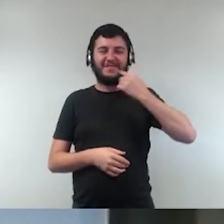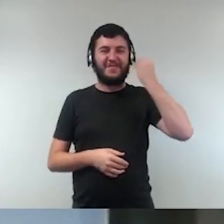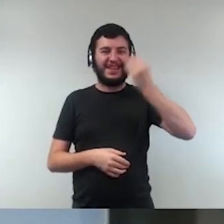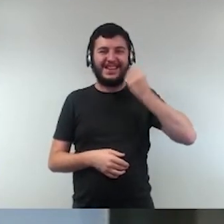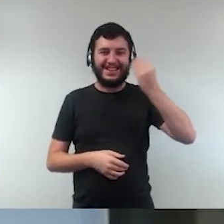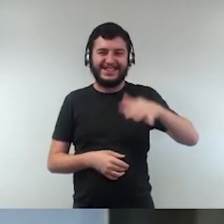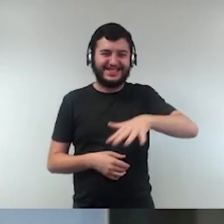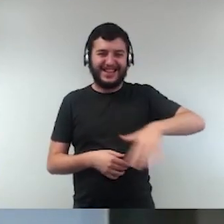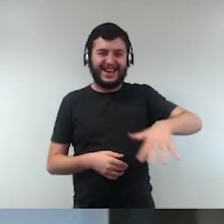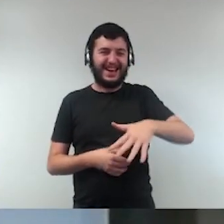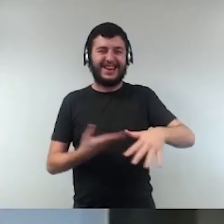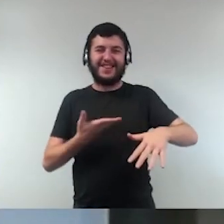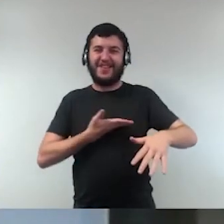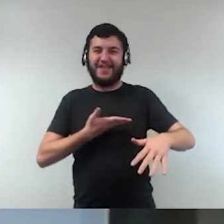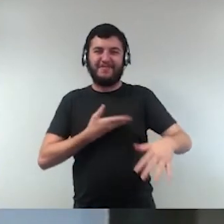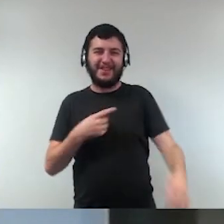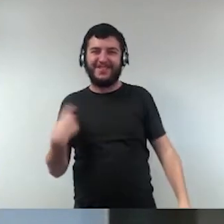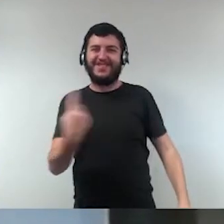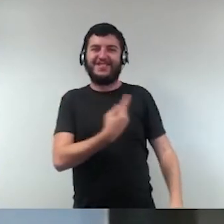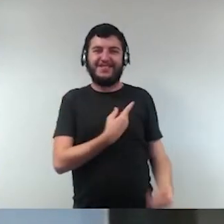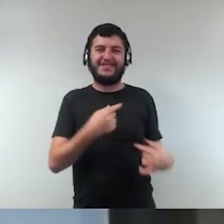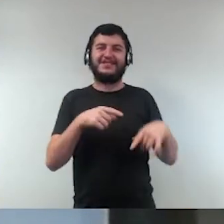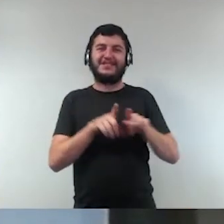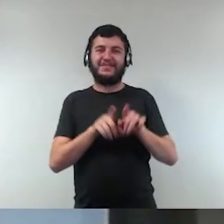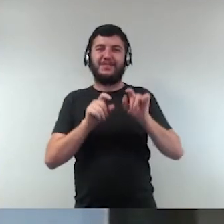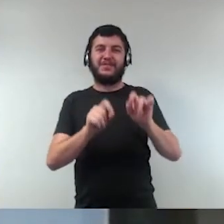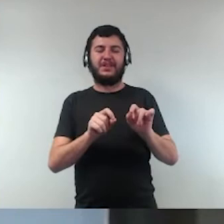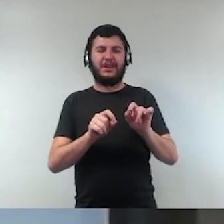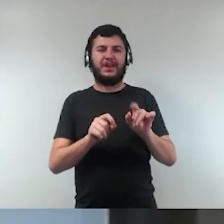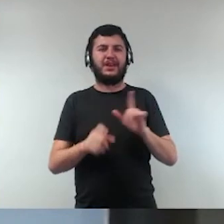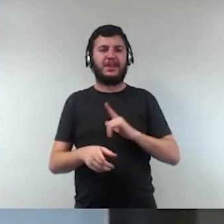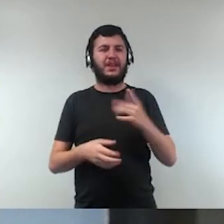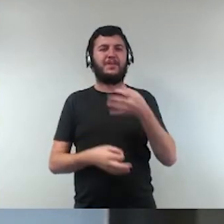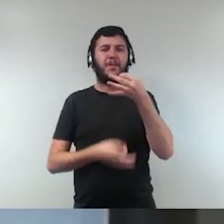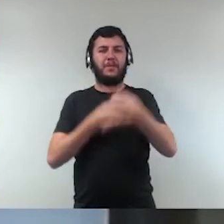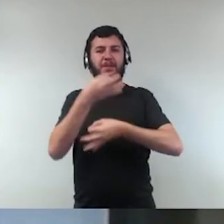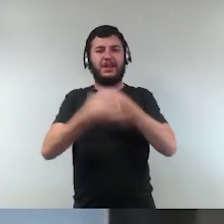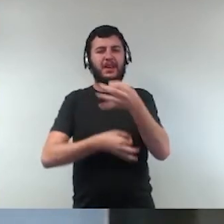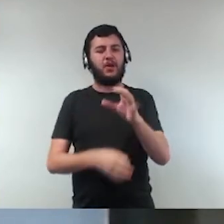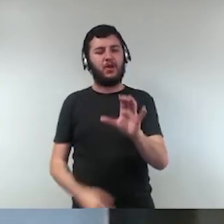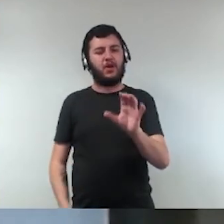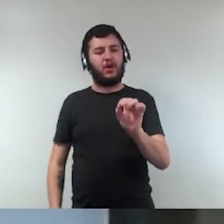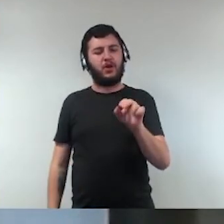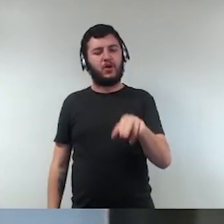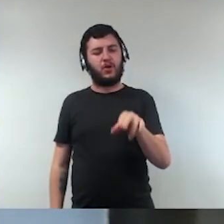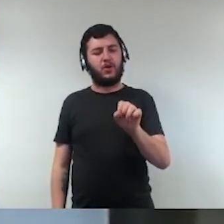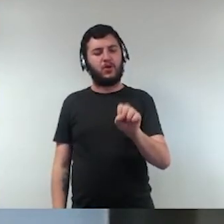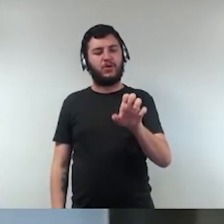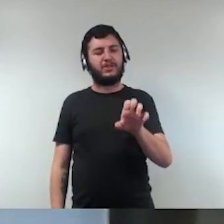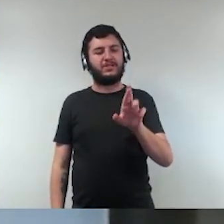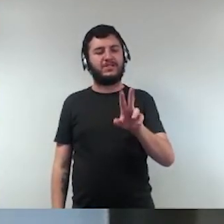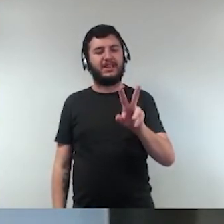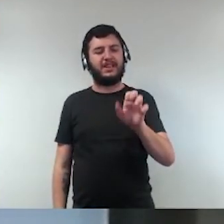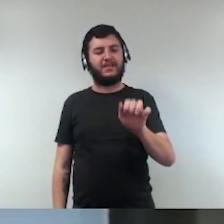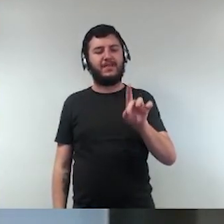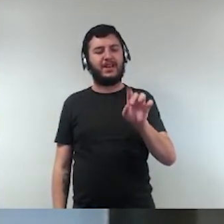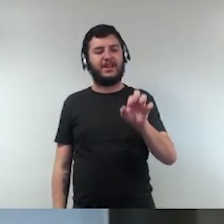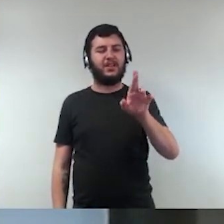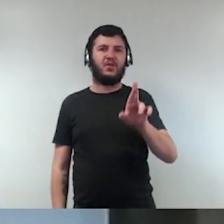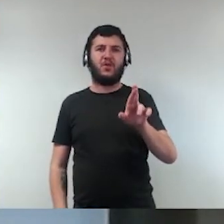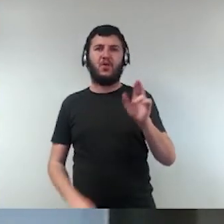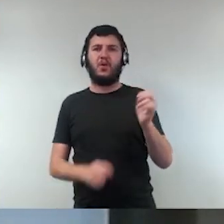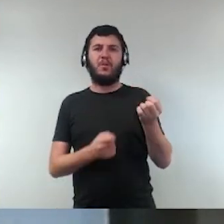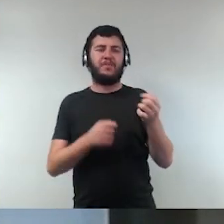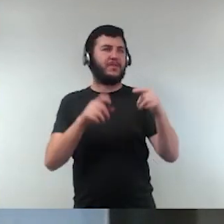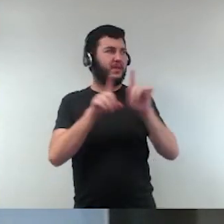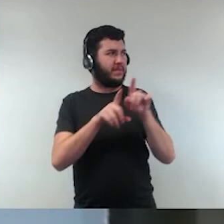me incluo nisso, de conservadorismo. Quando a gente fala de prazo, ainda que a gente tenha essa esperança, a